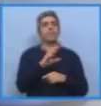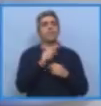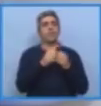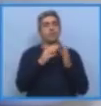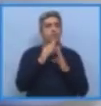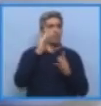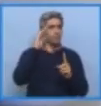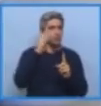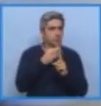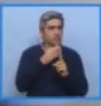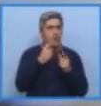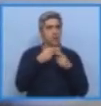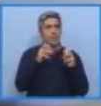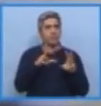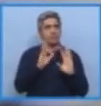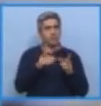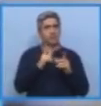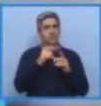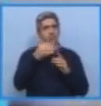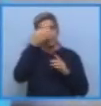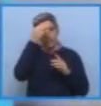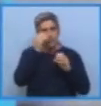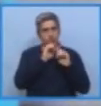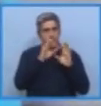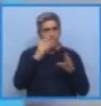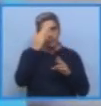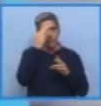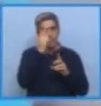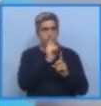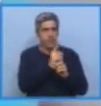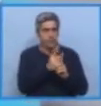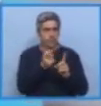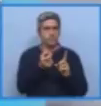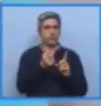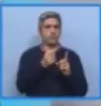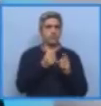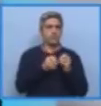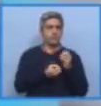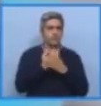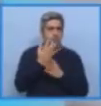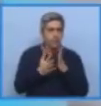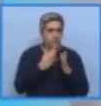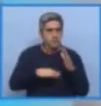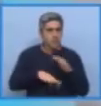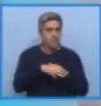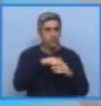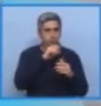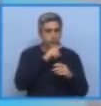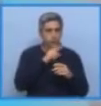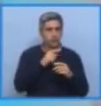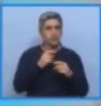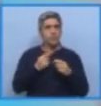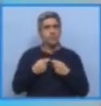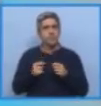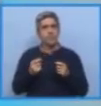é objetivo, a linguagem tem que ser muito rigorosa, é o número, produzir o máximo com o